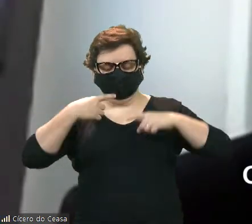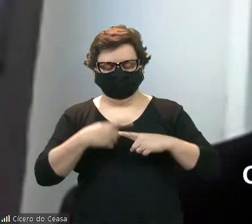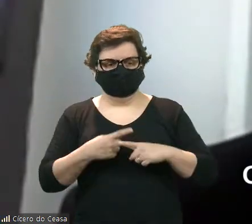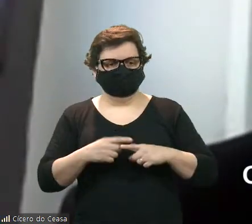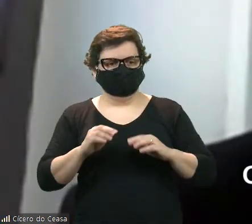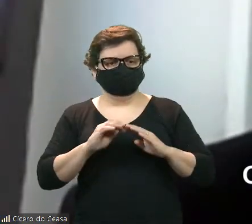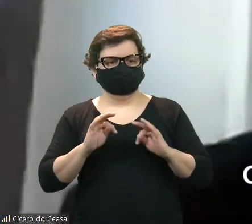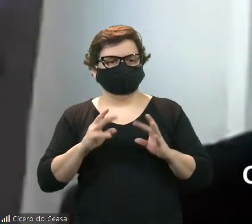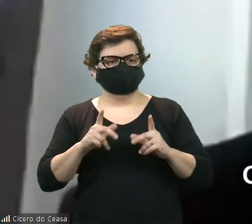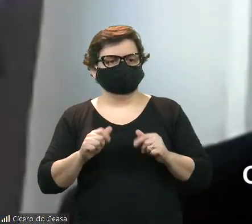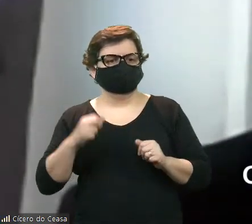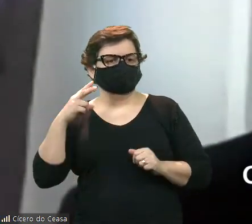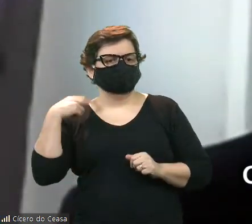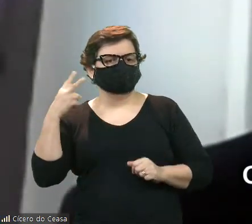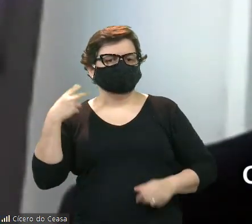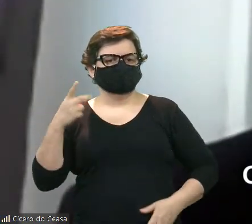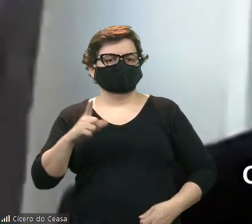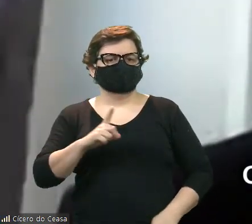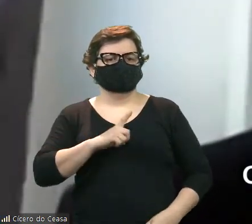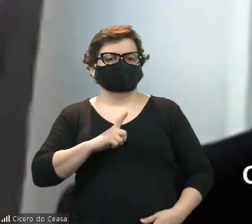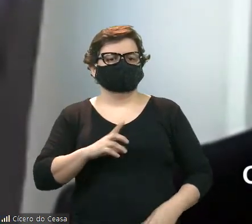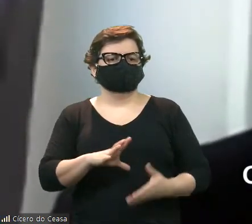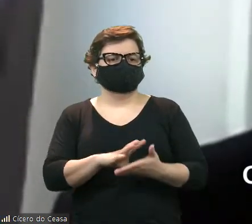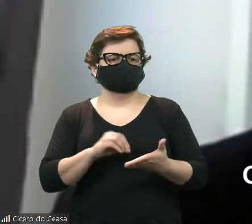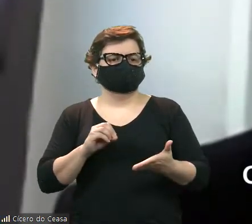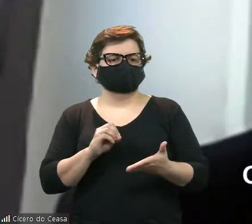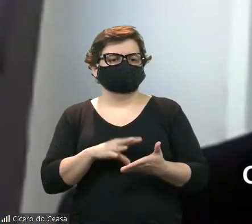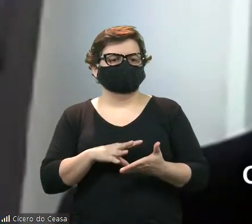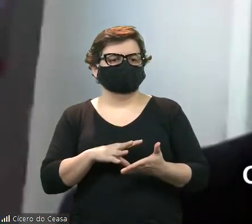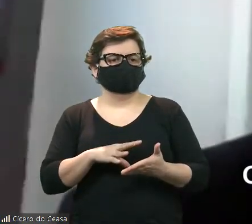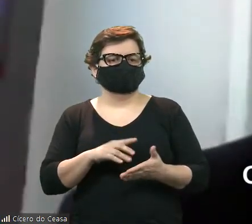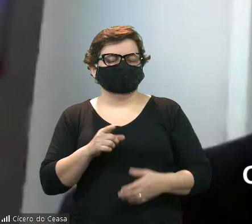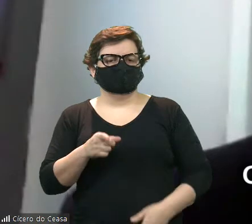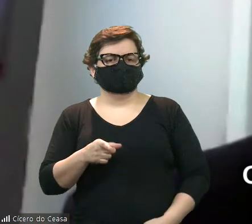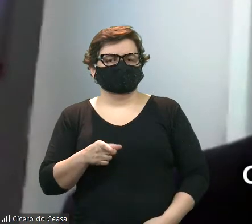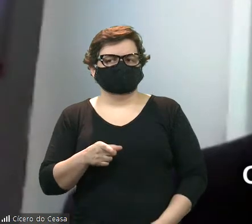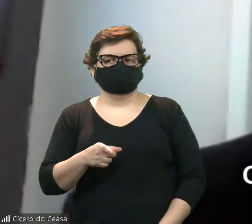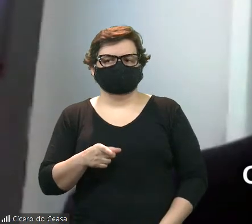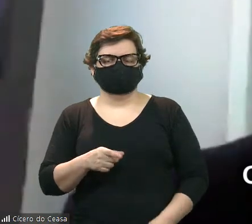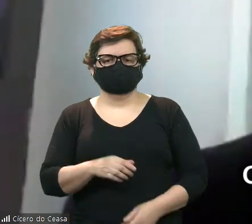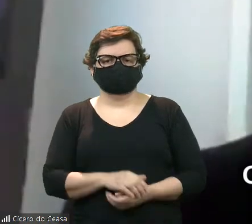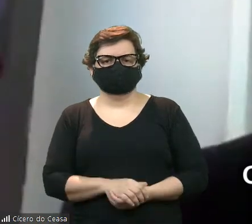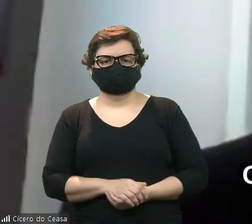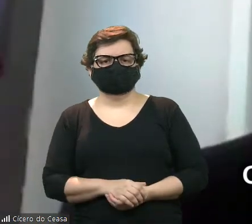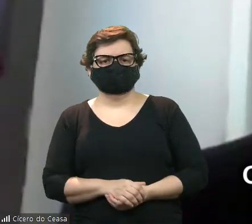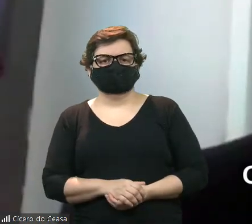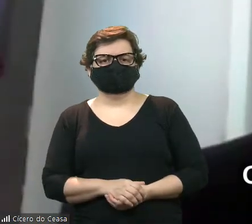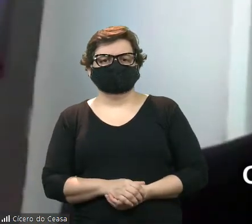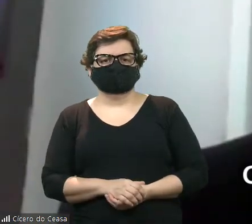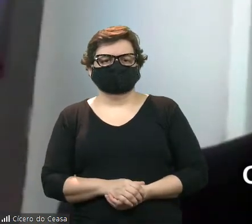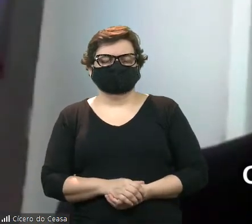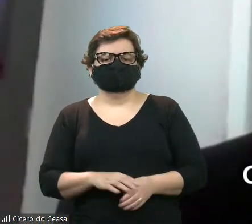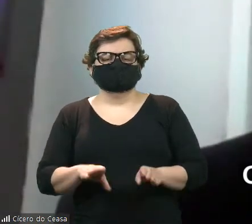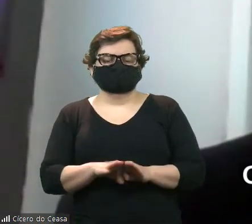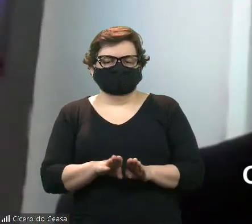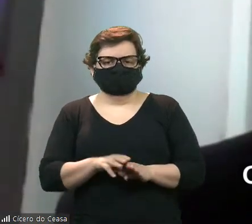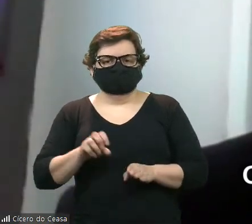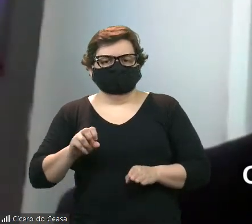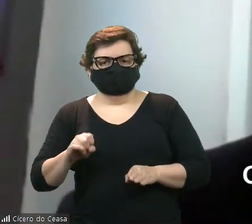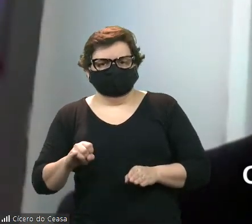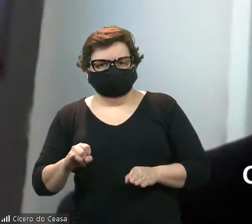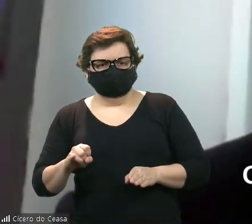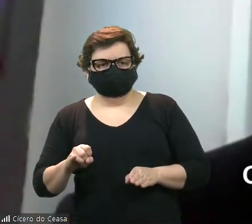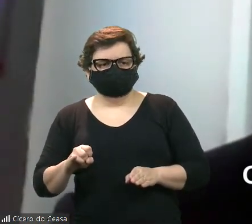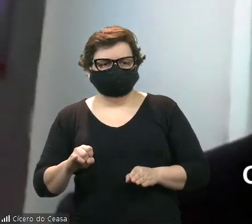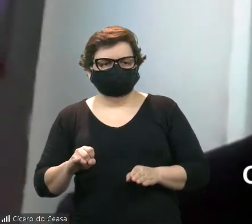mesmos. Solicito também que a segunda discussão seja também discutida e votada na presente sessão, tendo